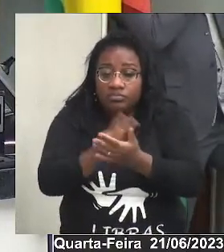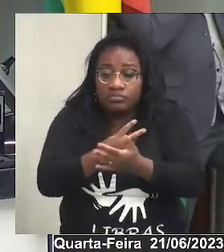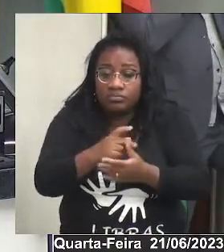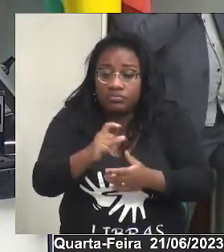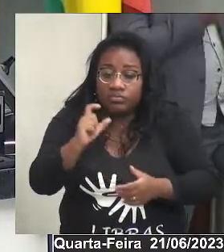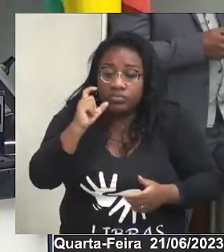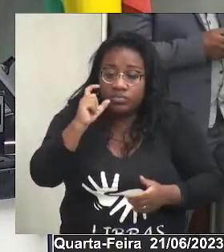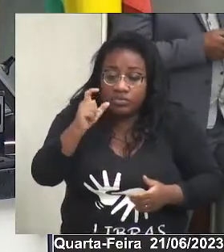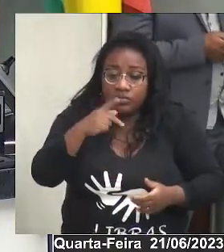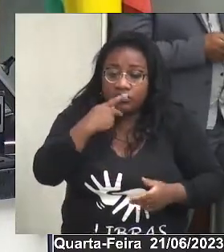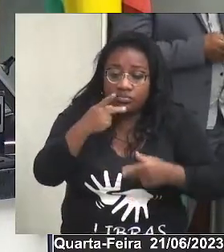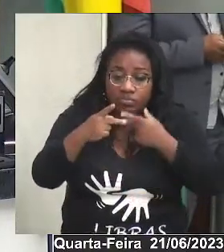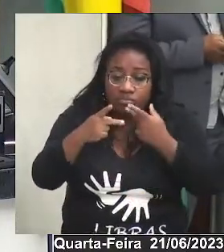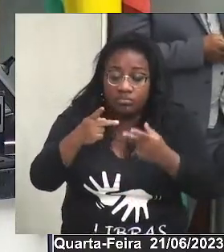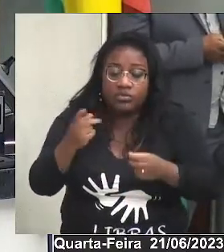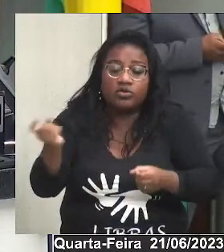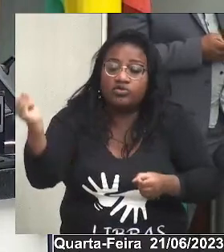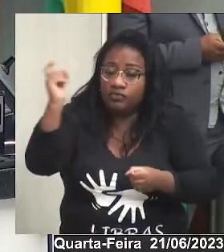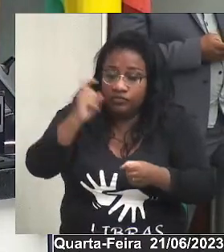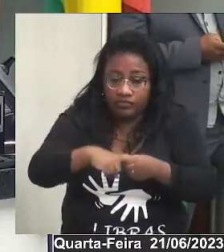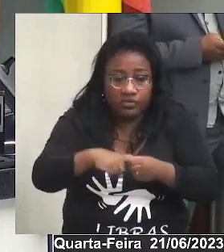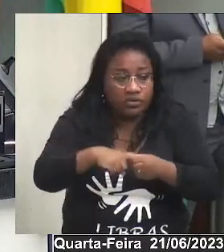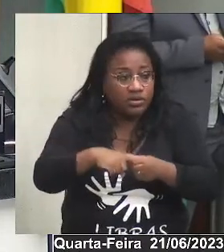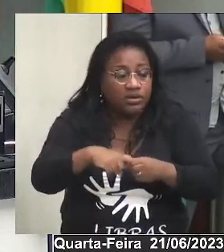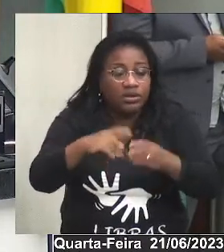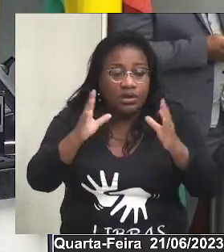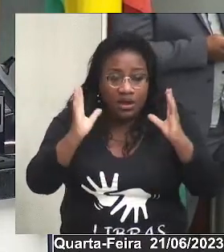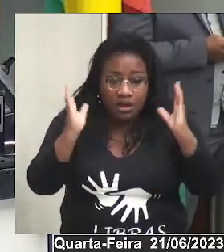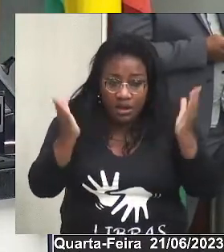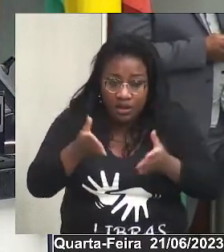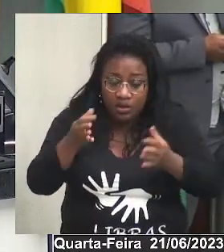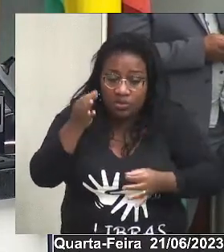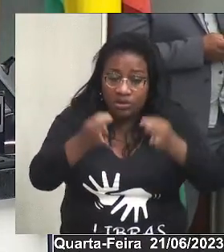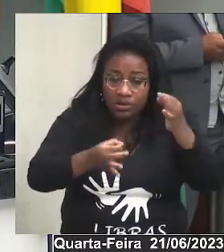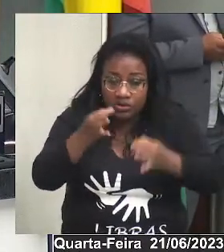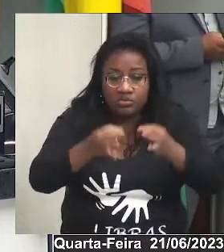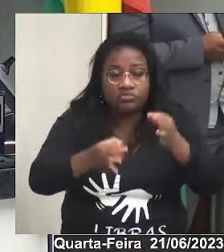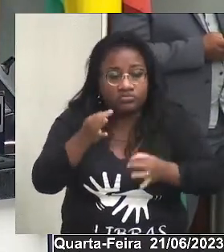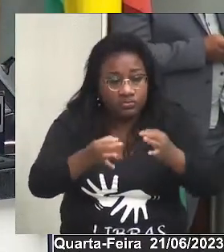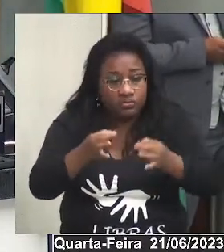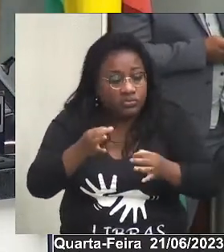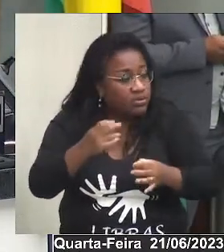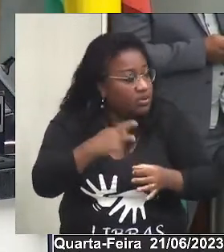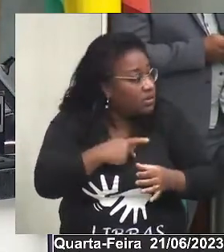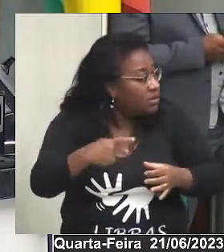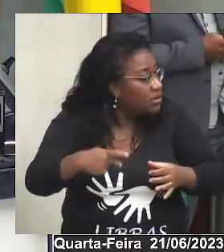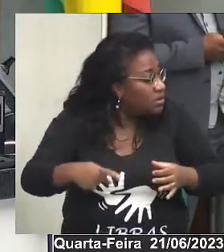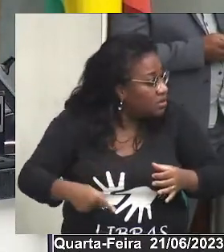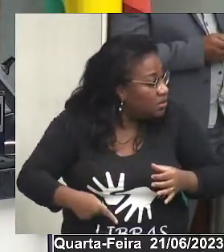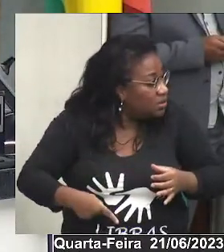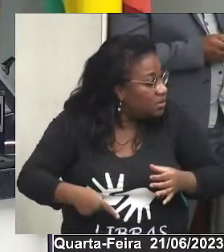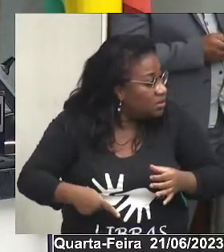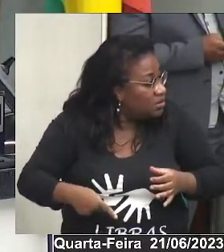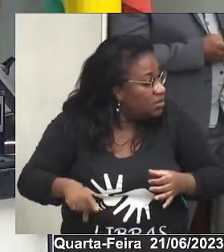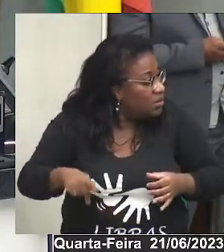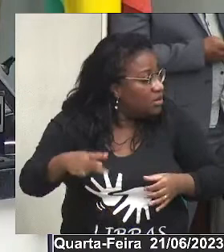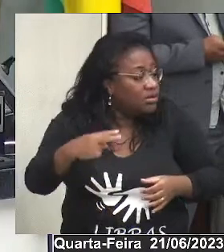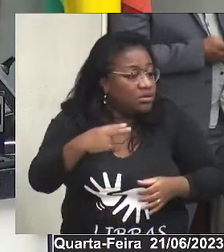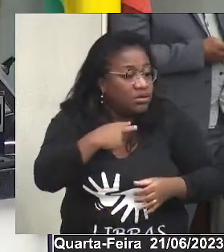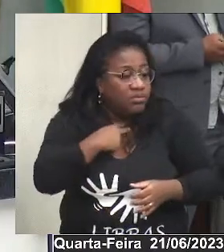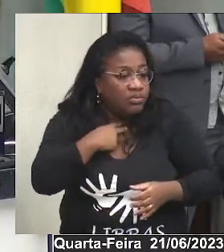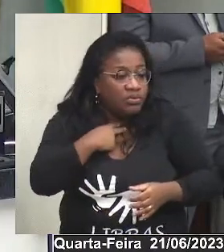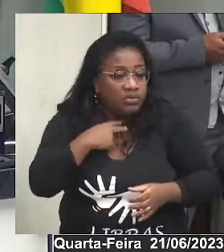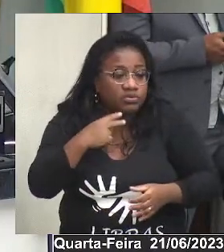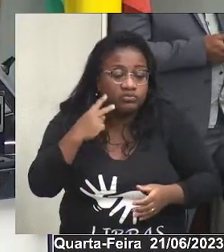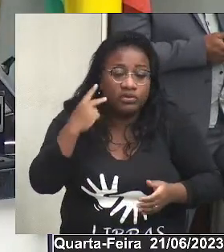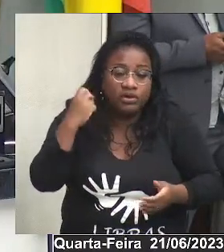vocês. Essa é a minha palavra que eu tenho com vocês e eu não volto atrás. Agora, o que tem que ser justo e falado aqui, senhor presidente, é que o vice-prefeito não